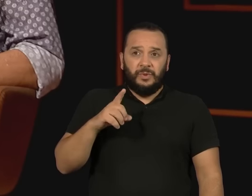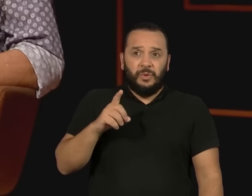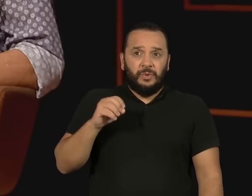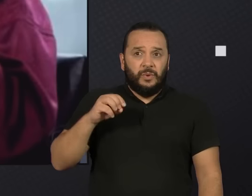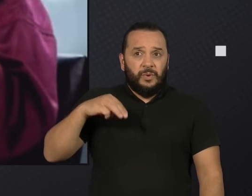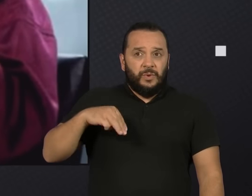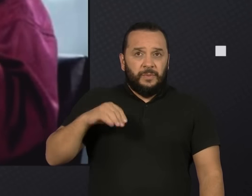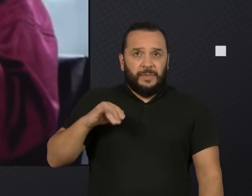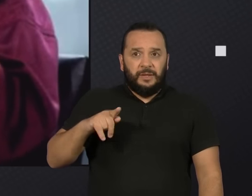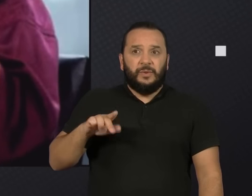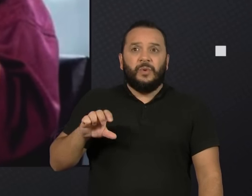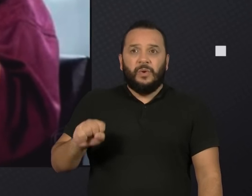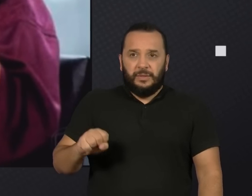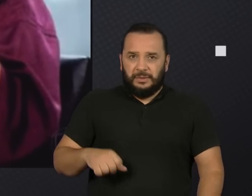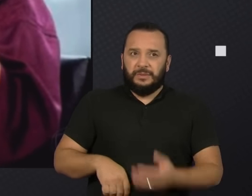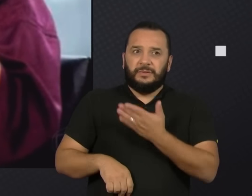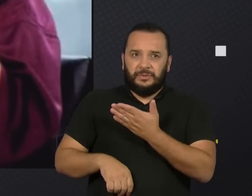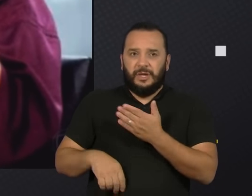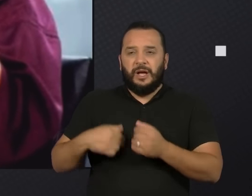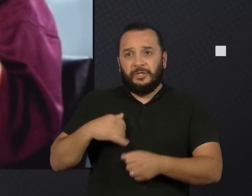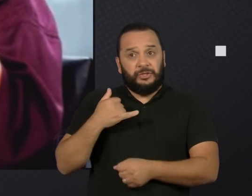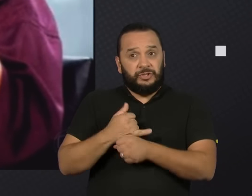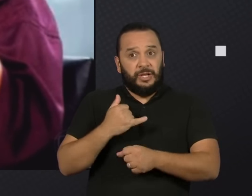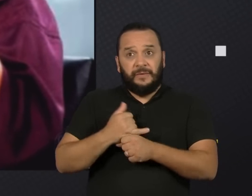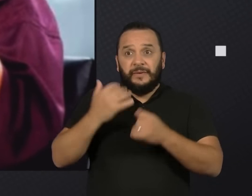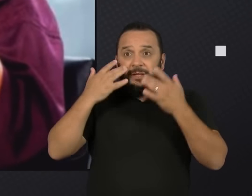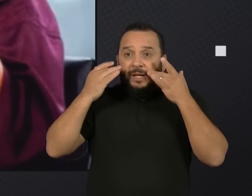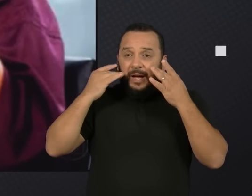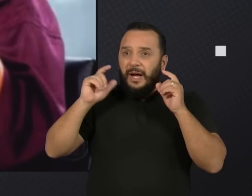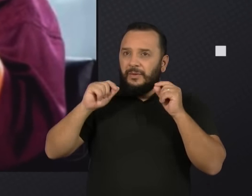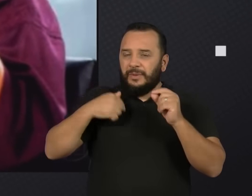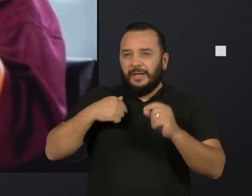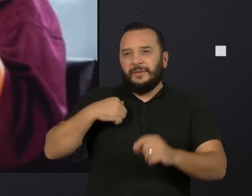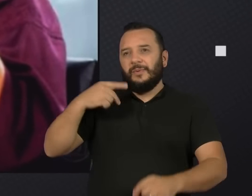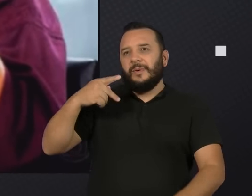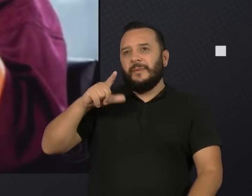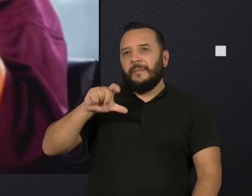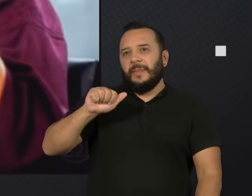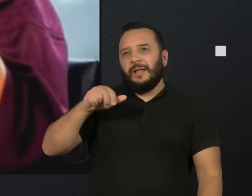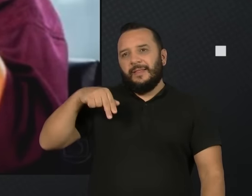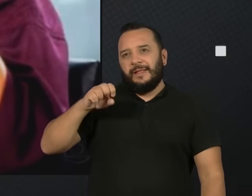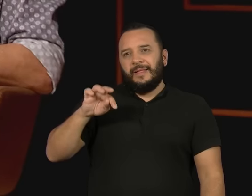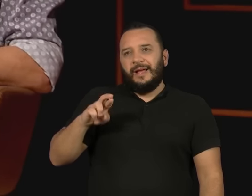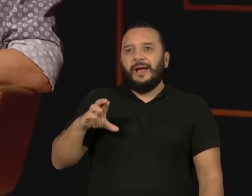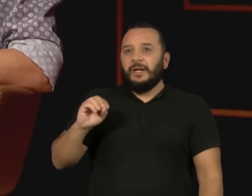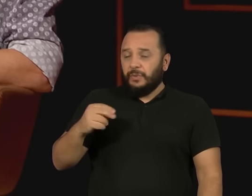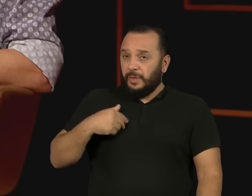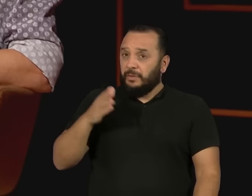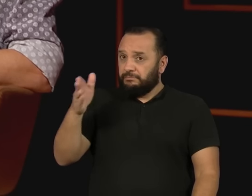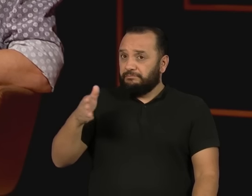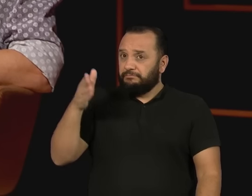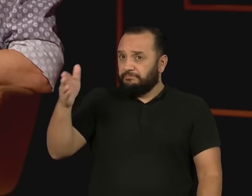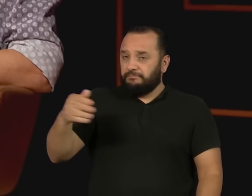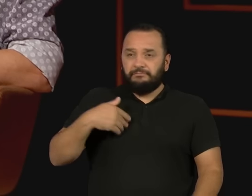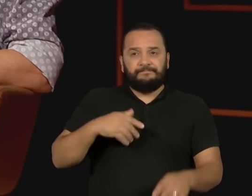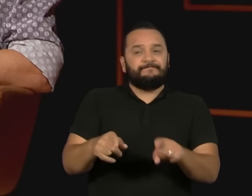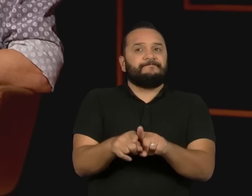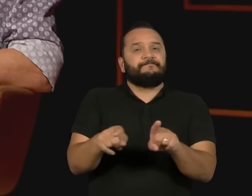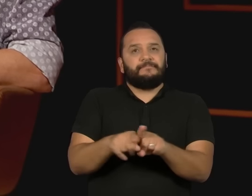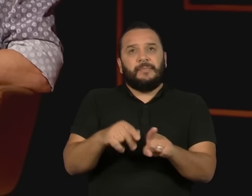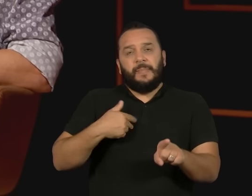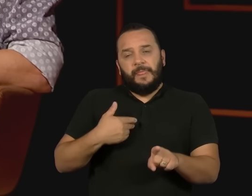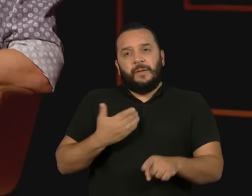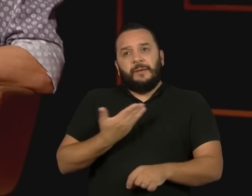ele chefiava o Teatro Planetário. Então, eu ia muito lá, fiquei muito amigo também do assistente